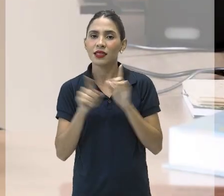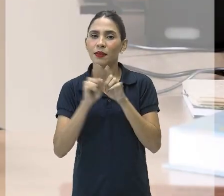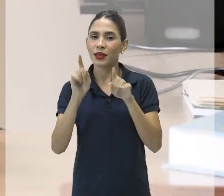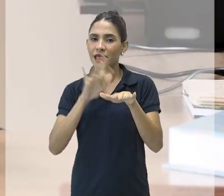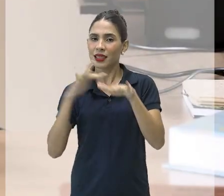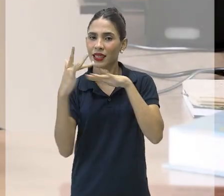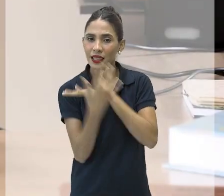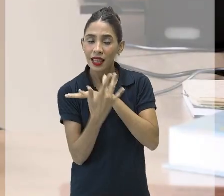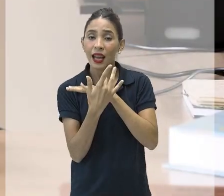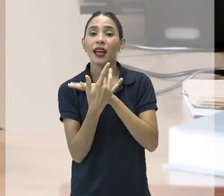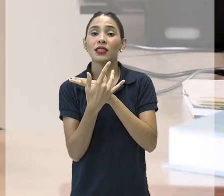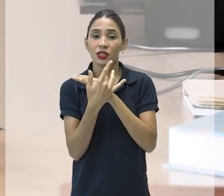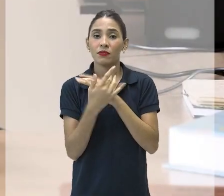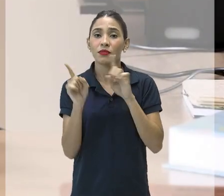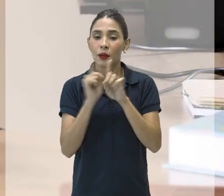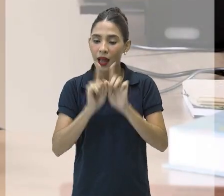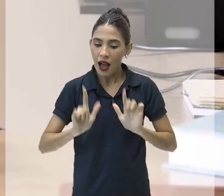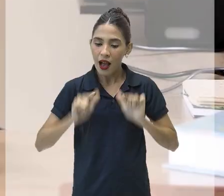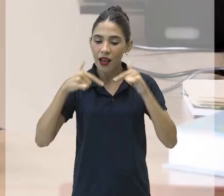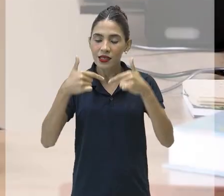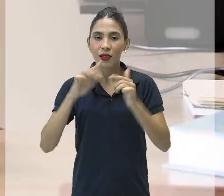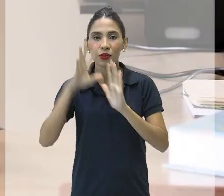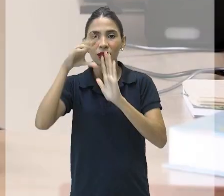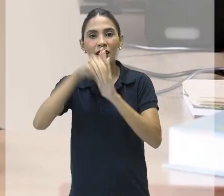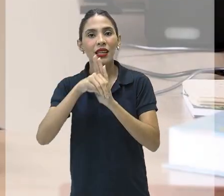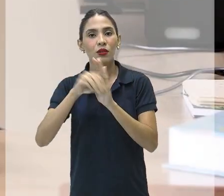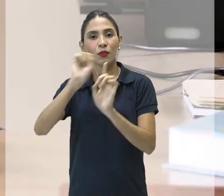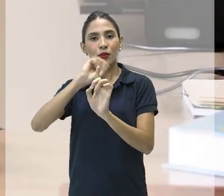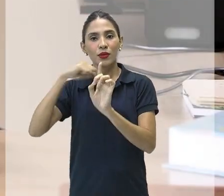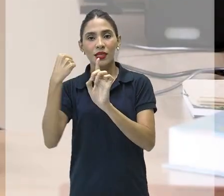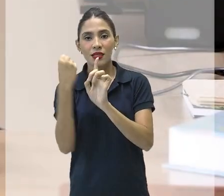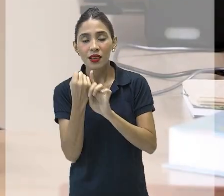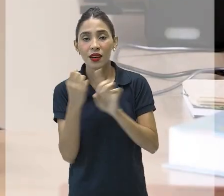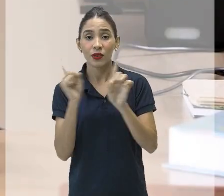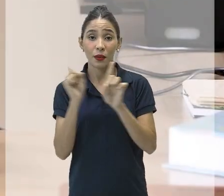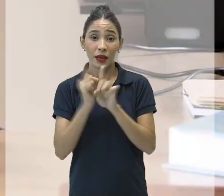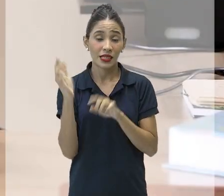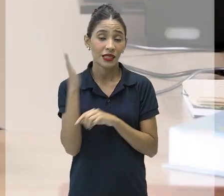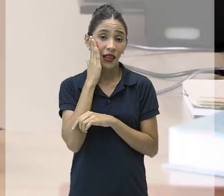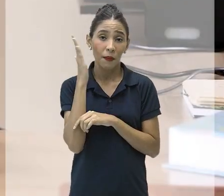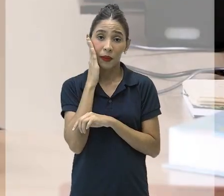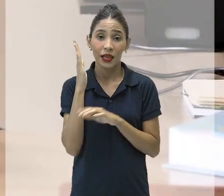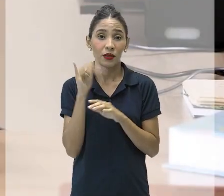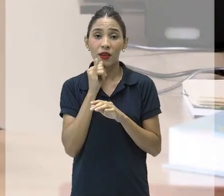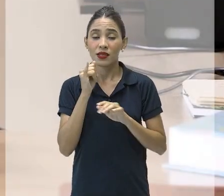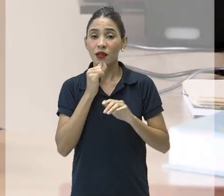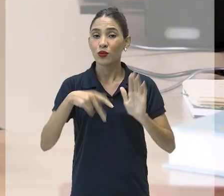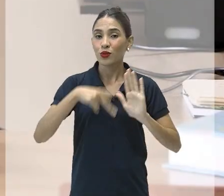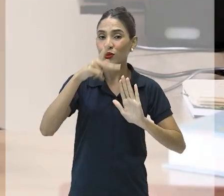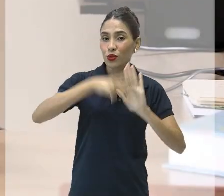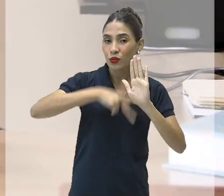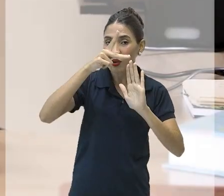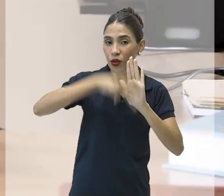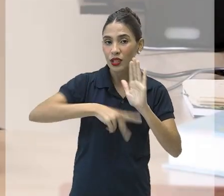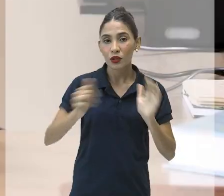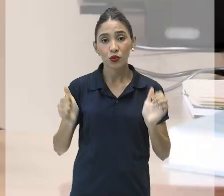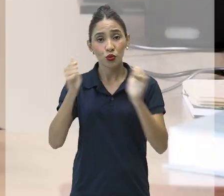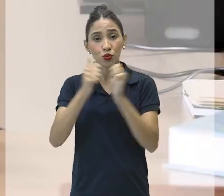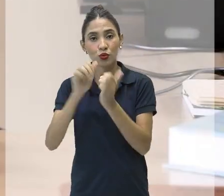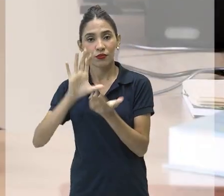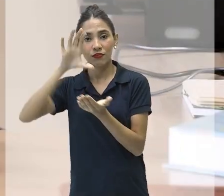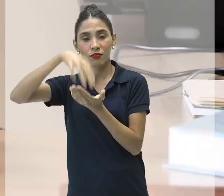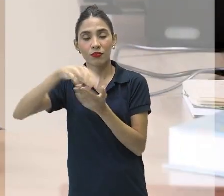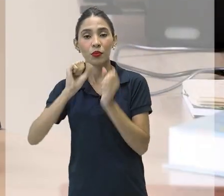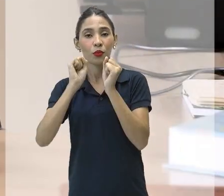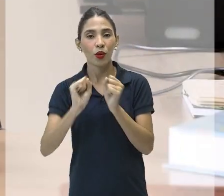ambientais, se mobilize como cidadão dentro de uma associação, sabendo de um movimento, junto ao parlamento, para que a gente possa